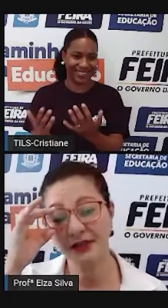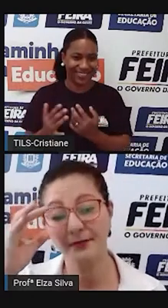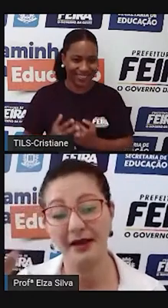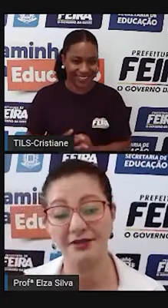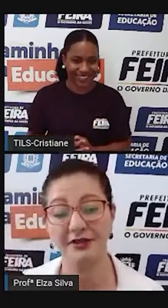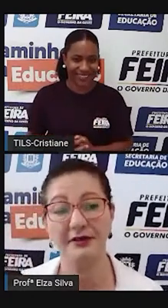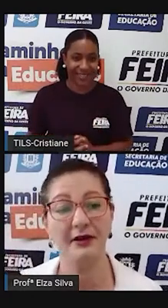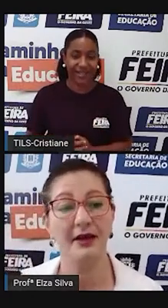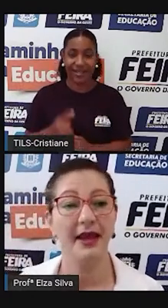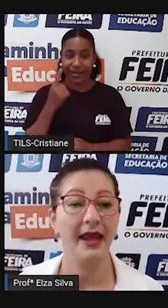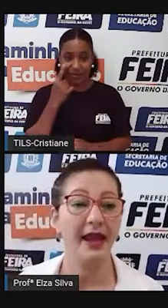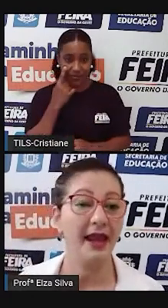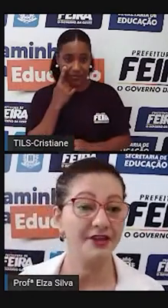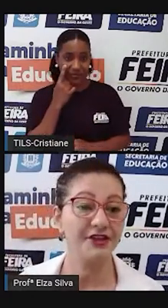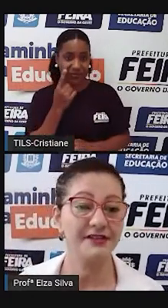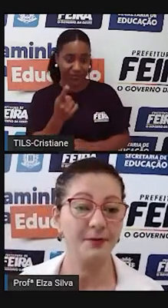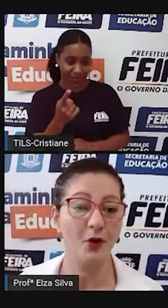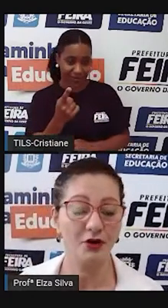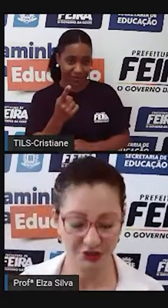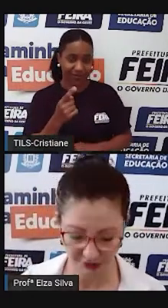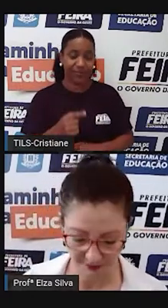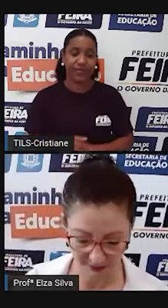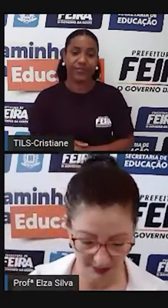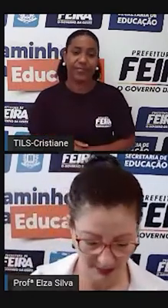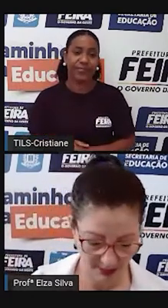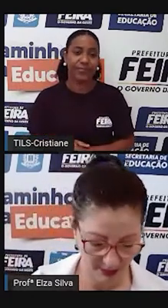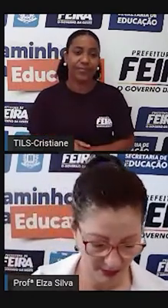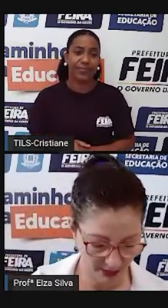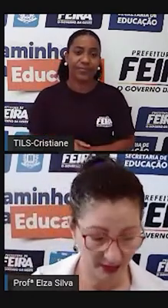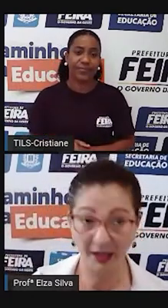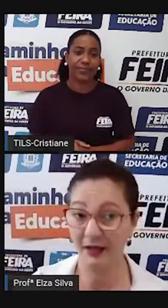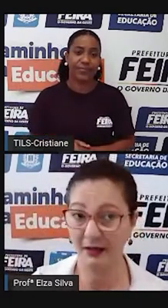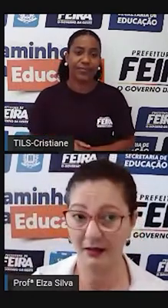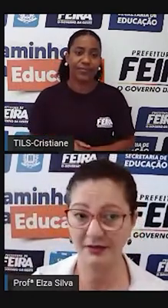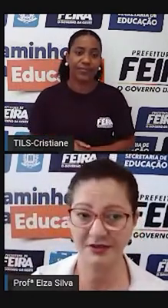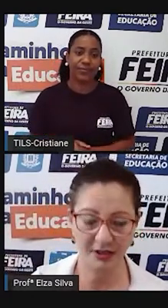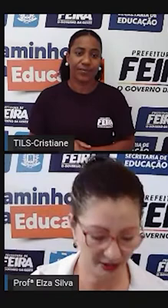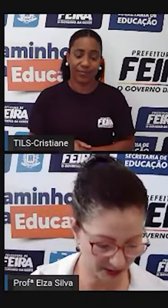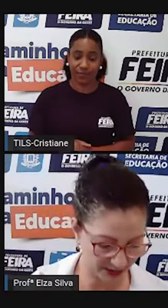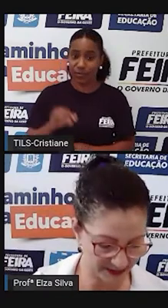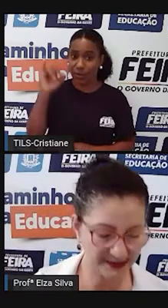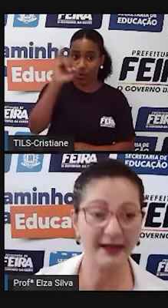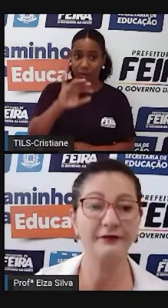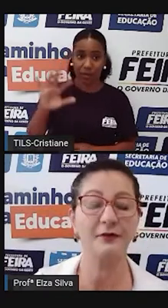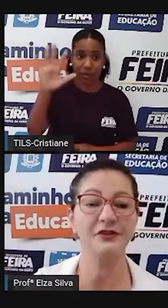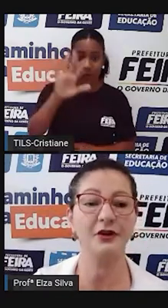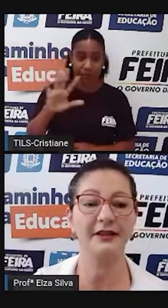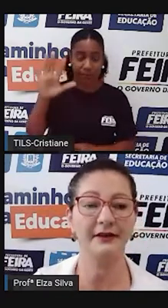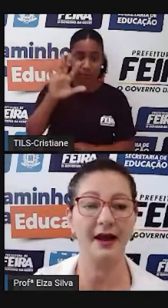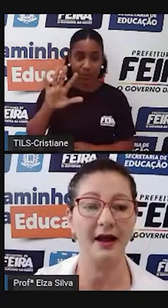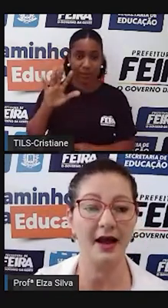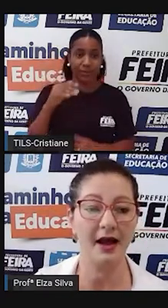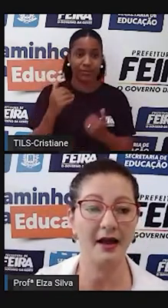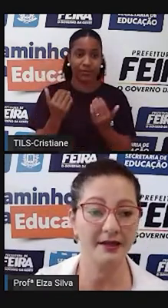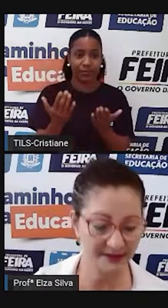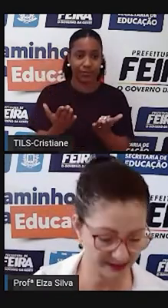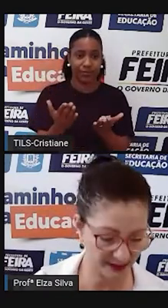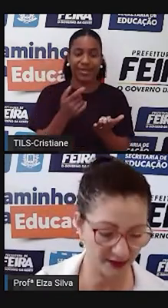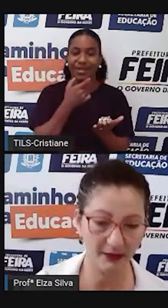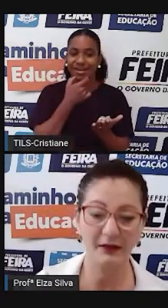Observem esta imagem. Este esporte, in English, em inglês, né? Vamos soletrar.